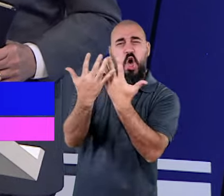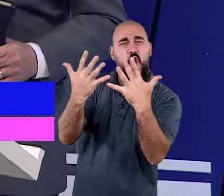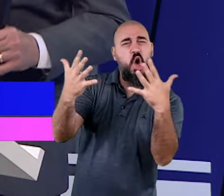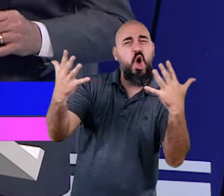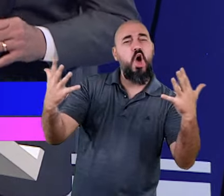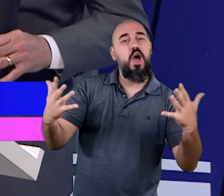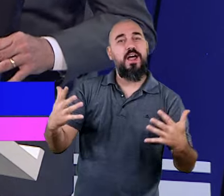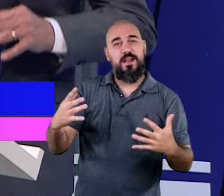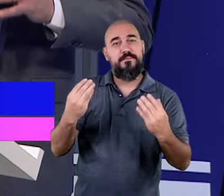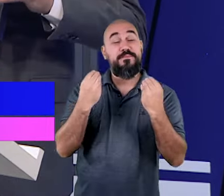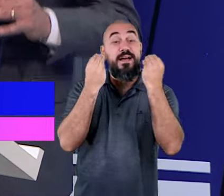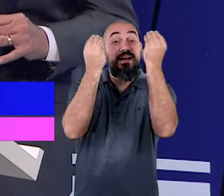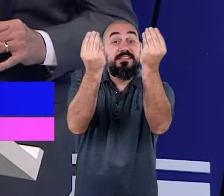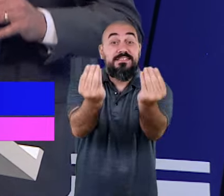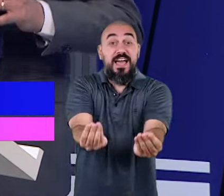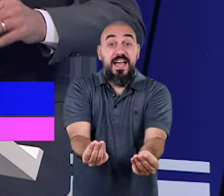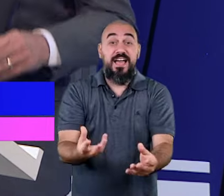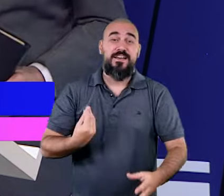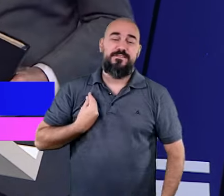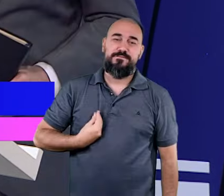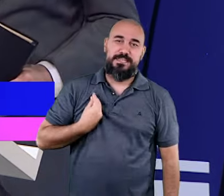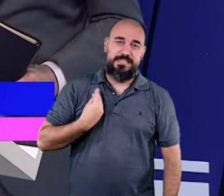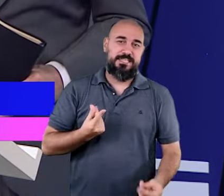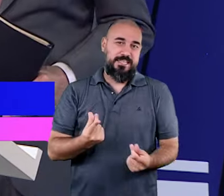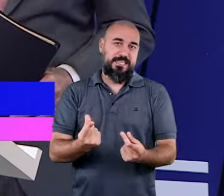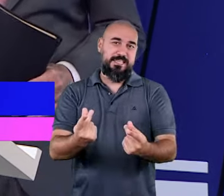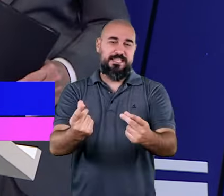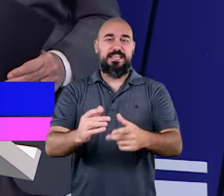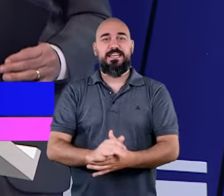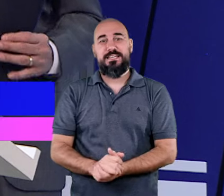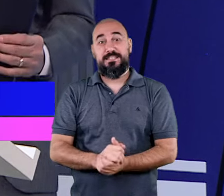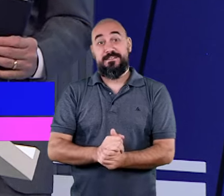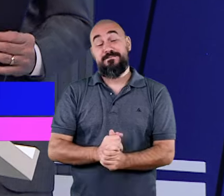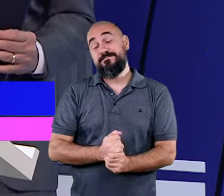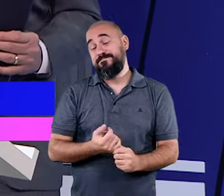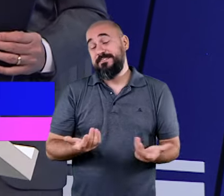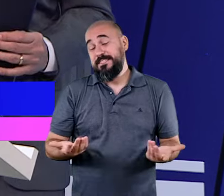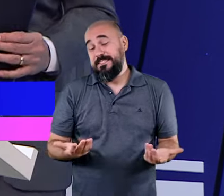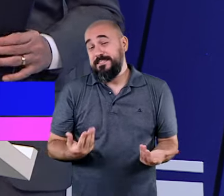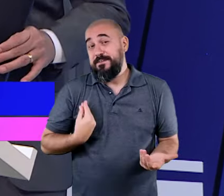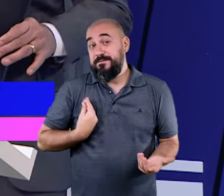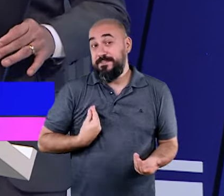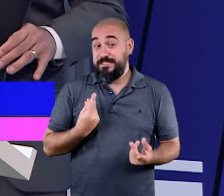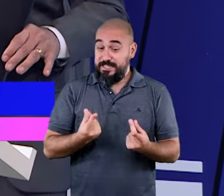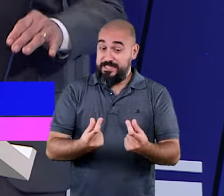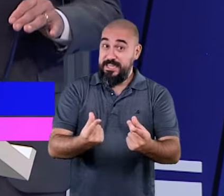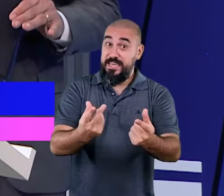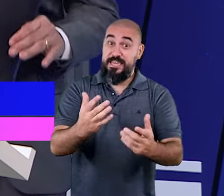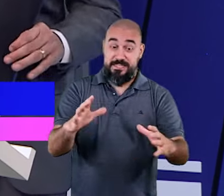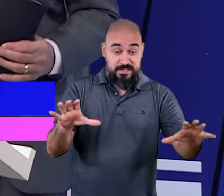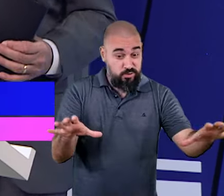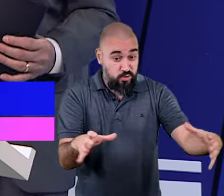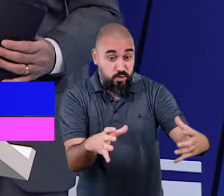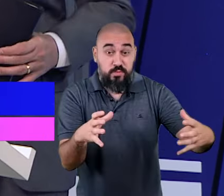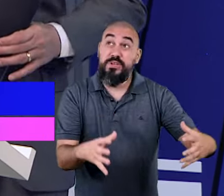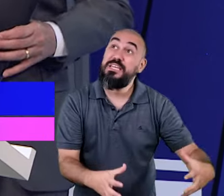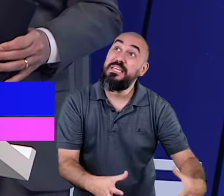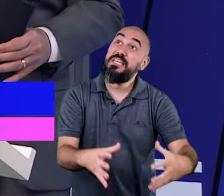dar a tão esperada eternidade, em um mundo perfeito, onde não existirá mais